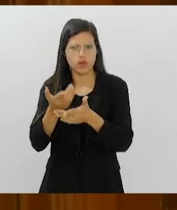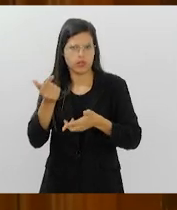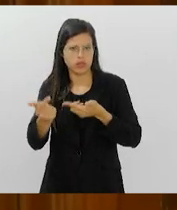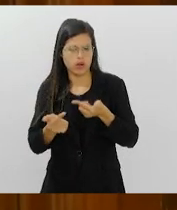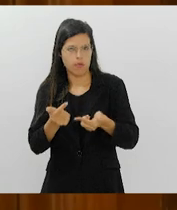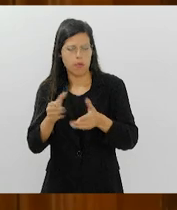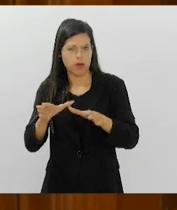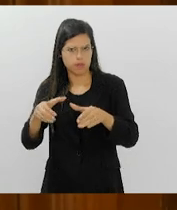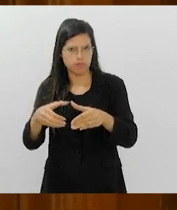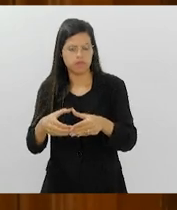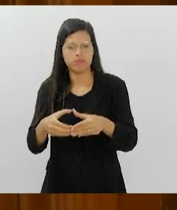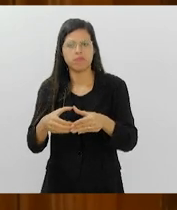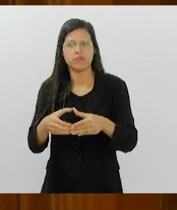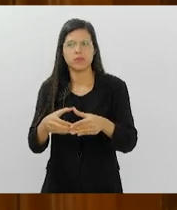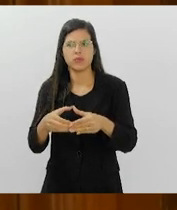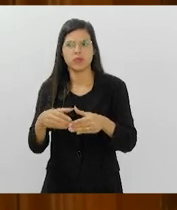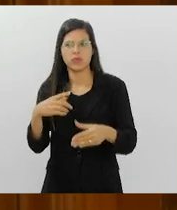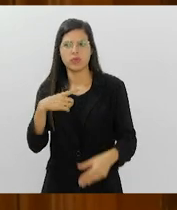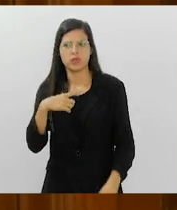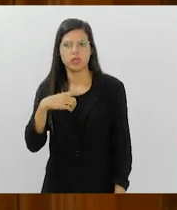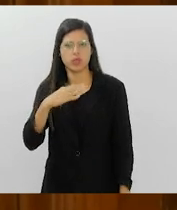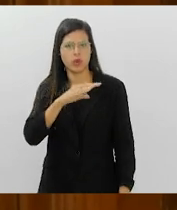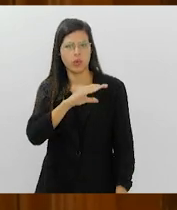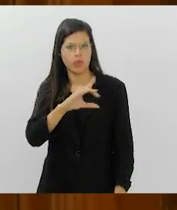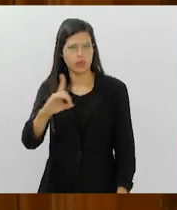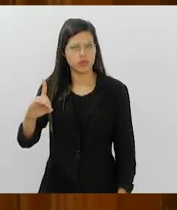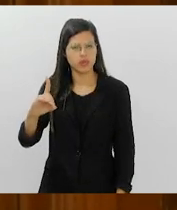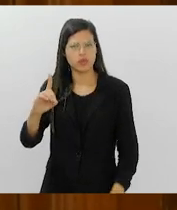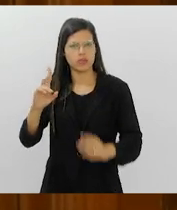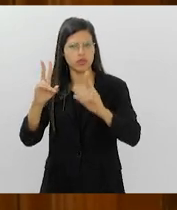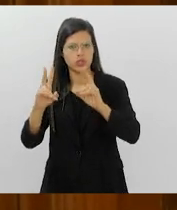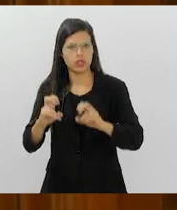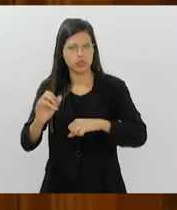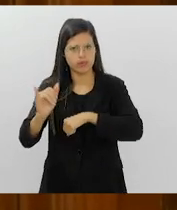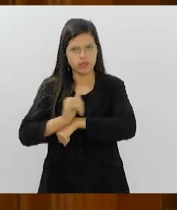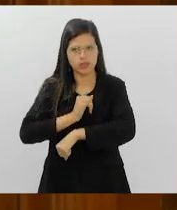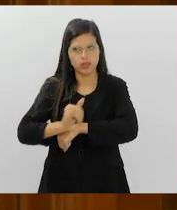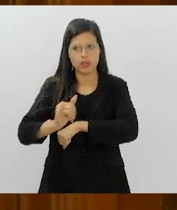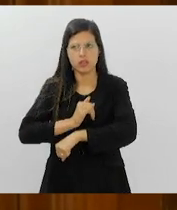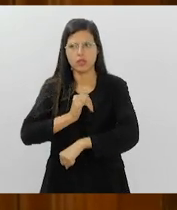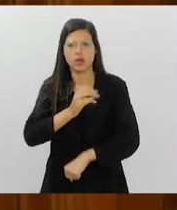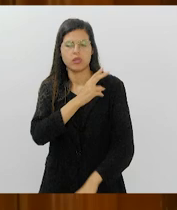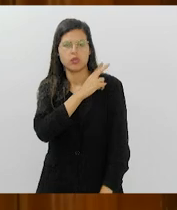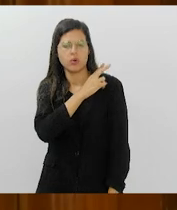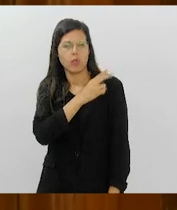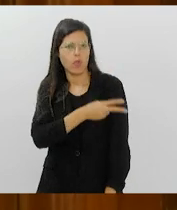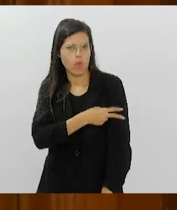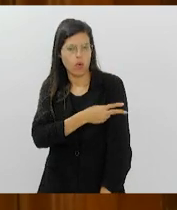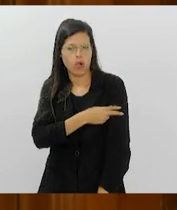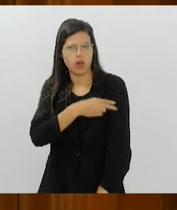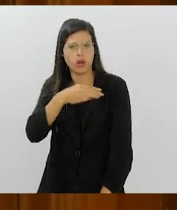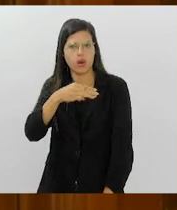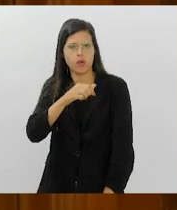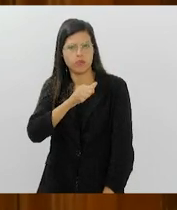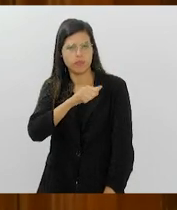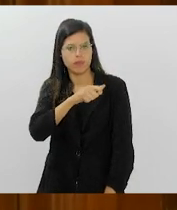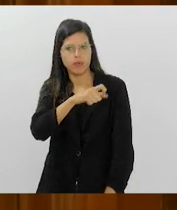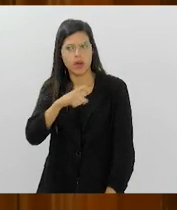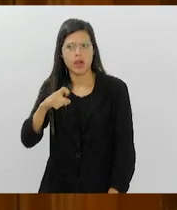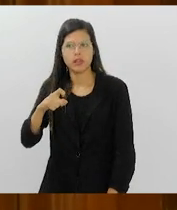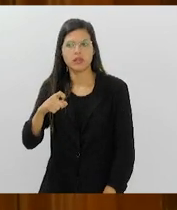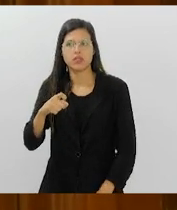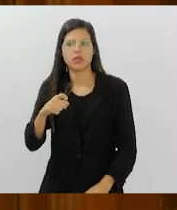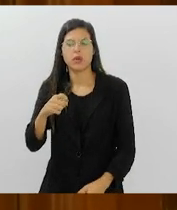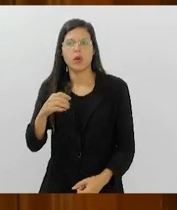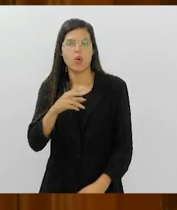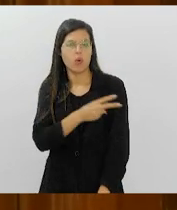era composto pelo coordenador de assuntos estratégicos à época, o coronel Max William, hoje está na DJ, né? Coronel